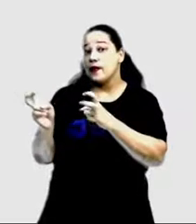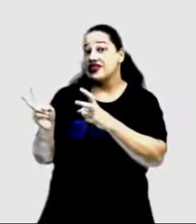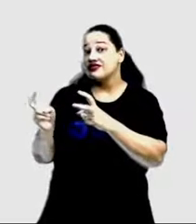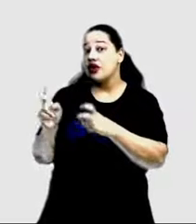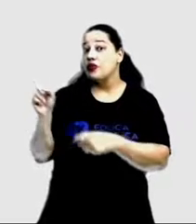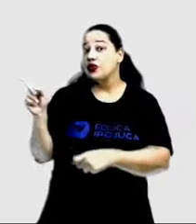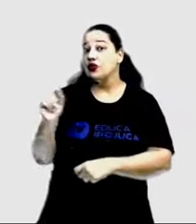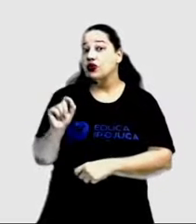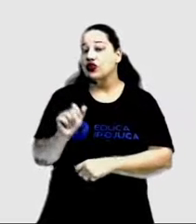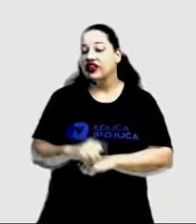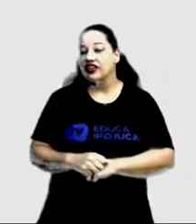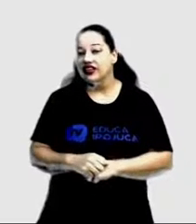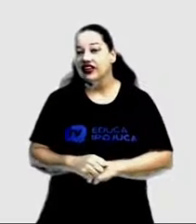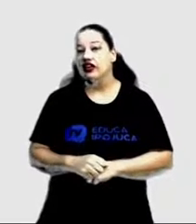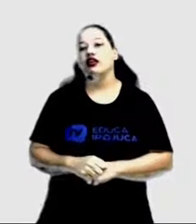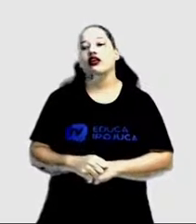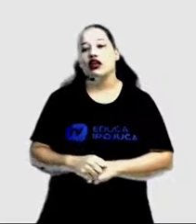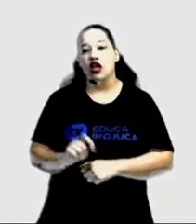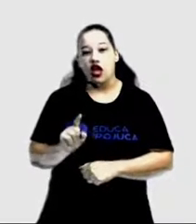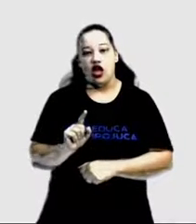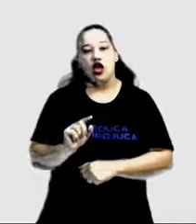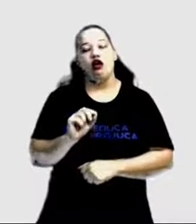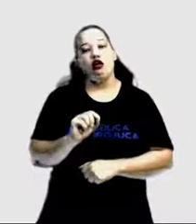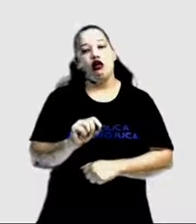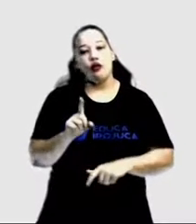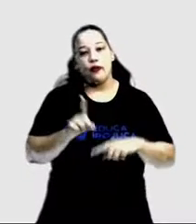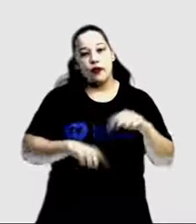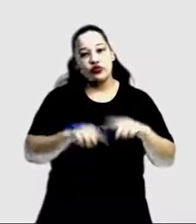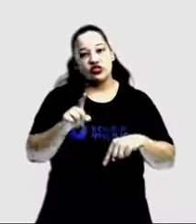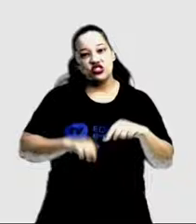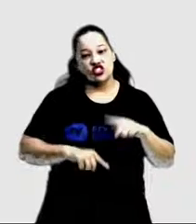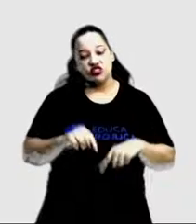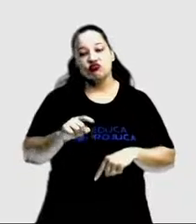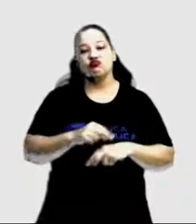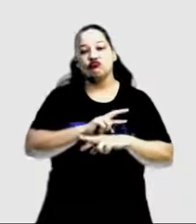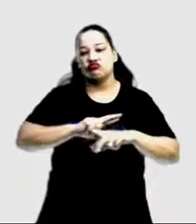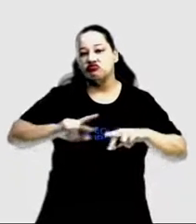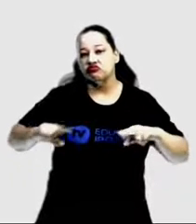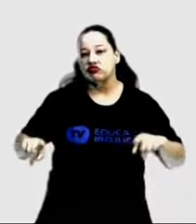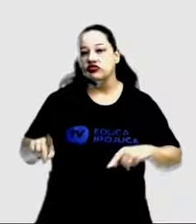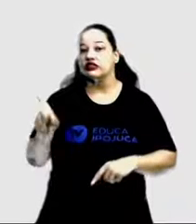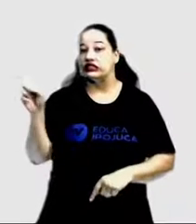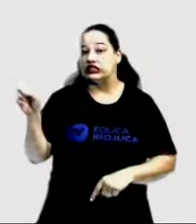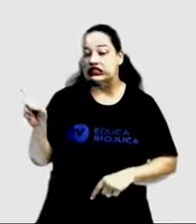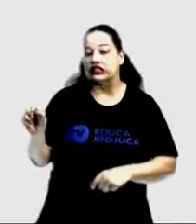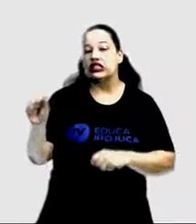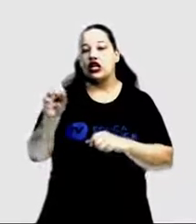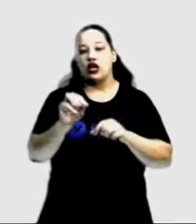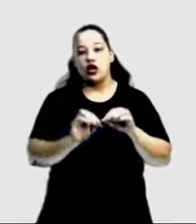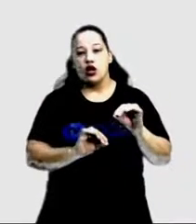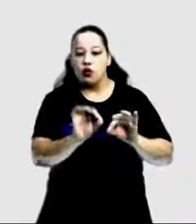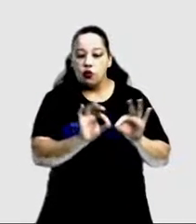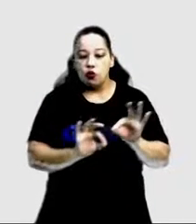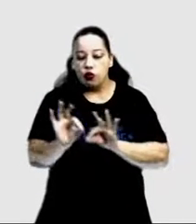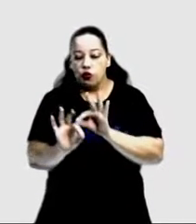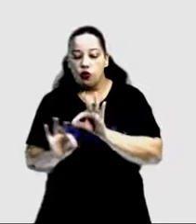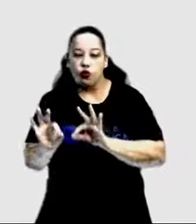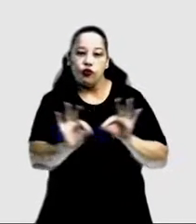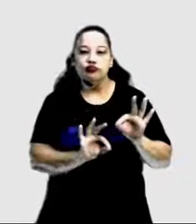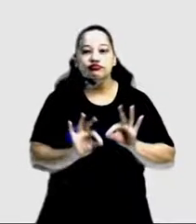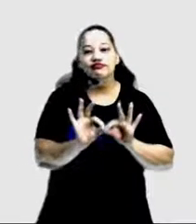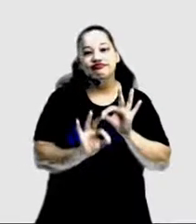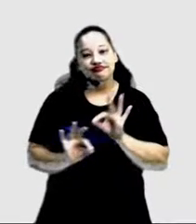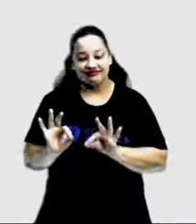foram utilizados objetos e materiais para a confecção dessa maquete.